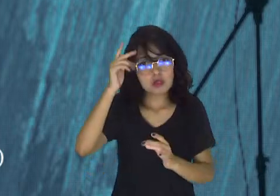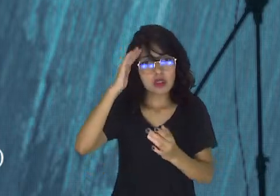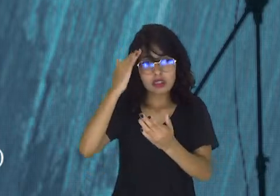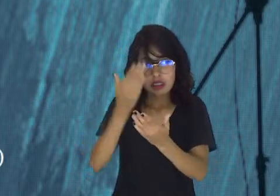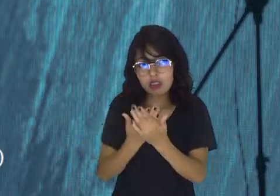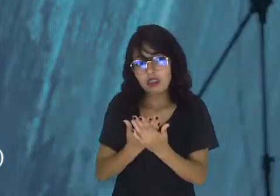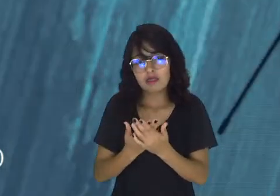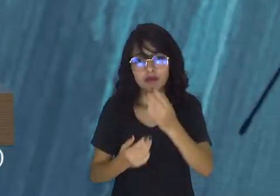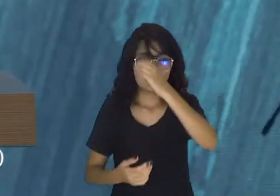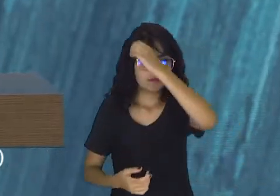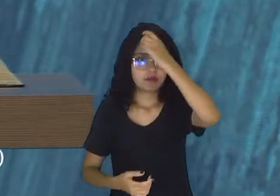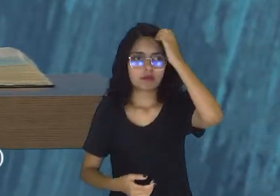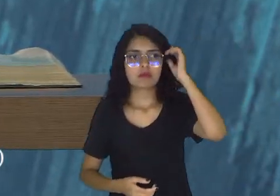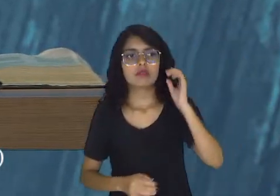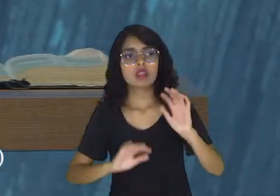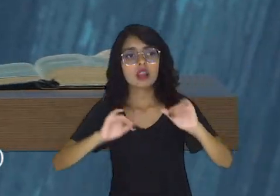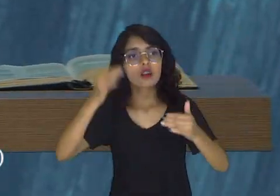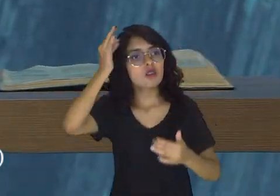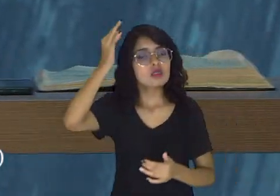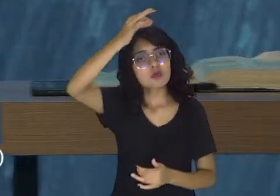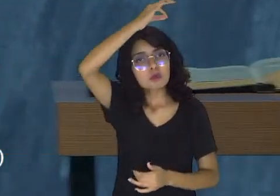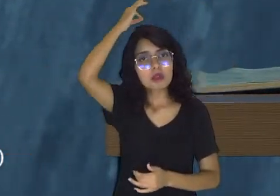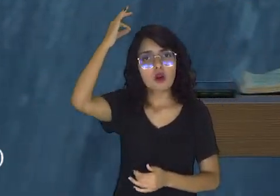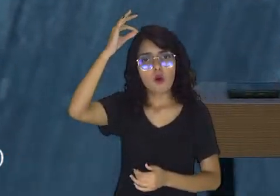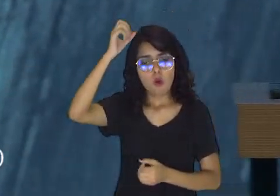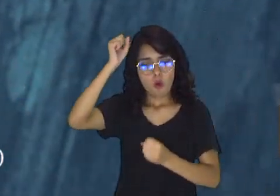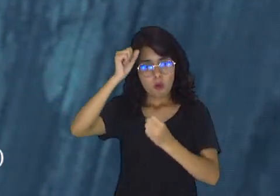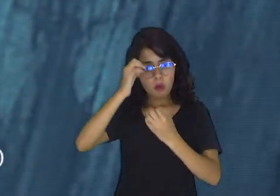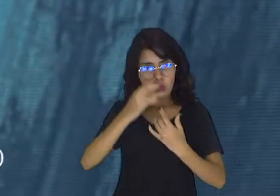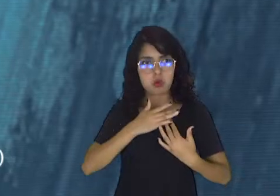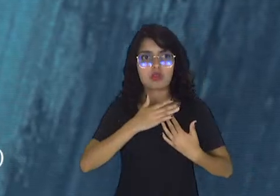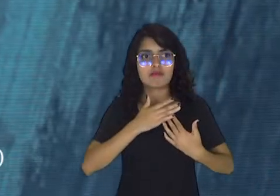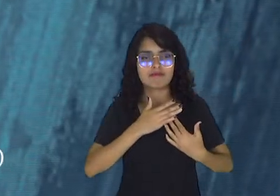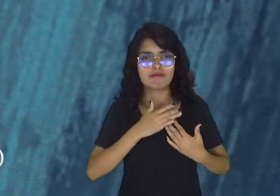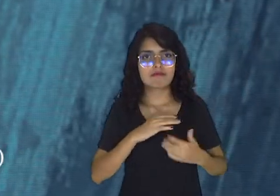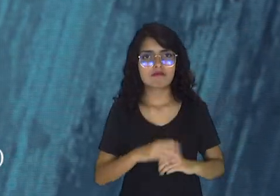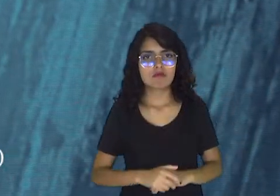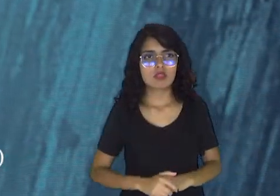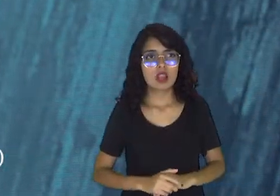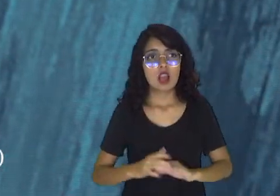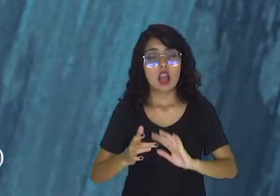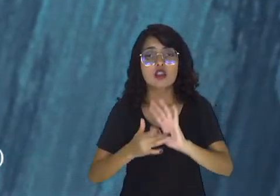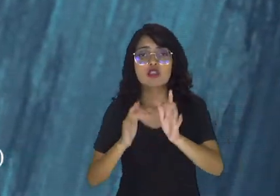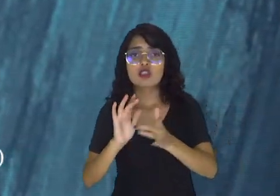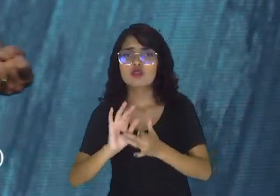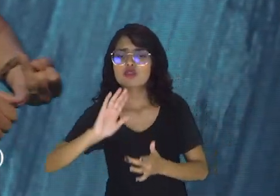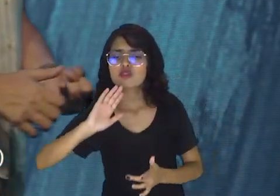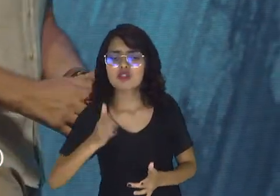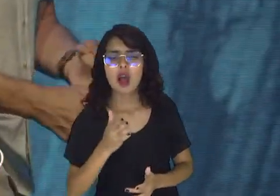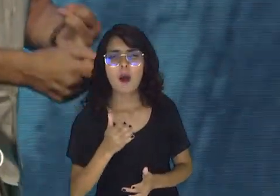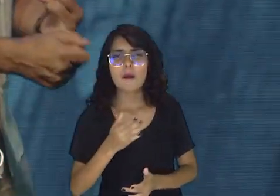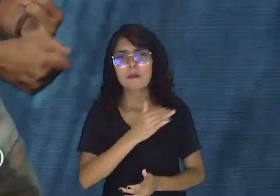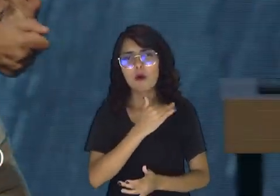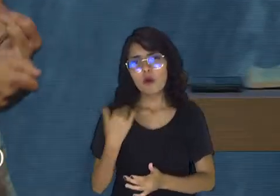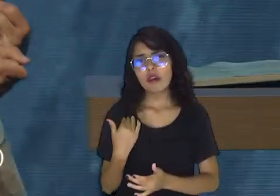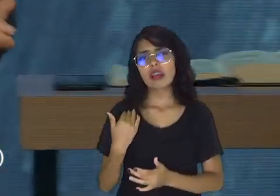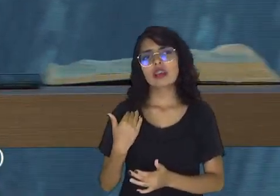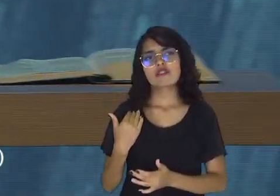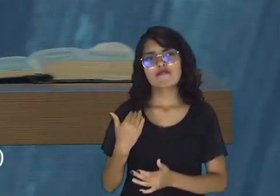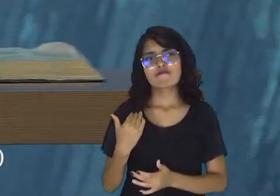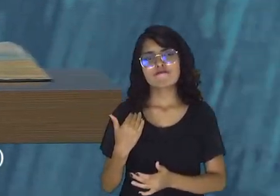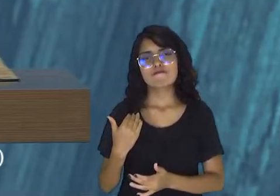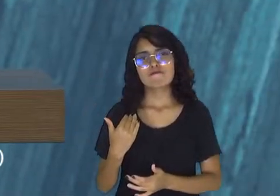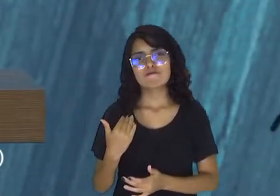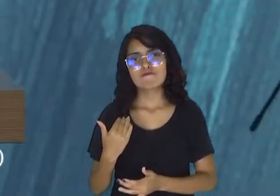Que o Espírito Santo foi derramado, que Jesus tinha morrido pelos nossos pecados,